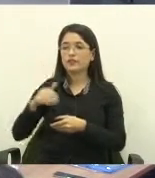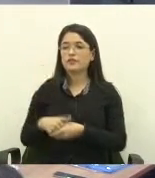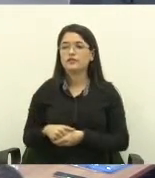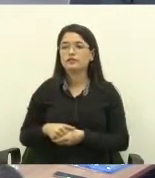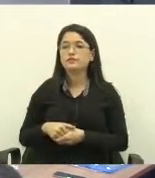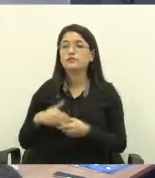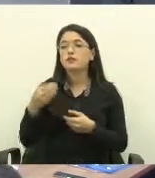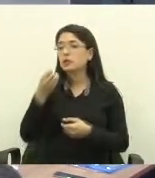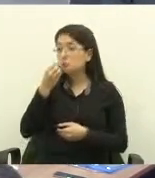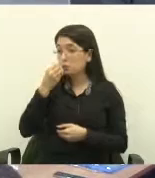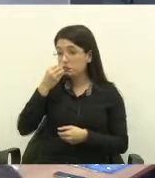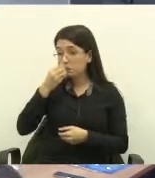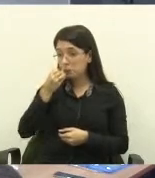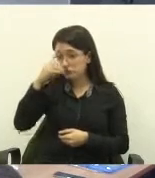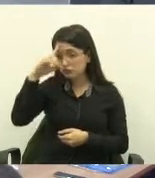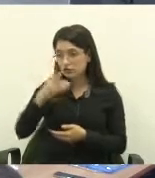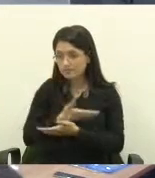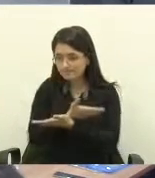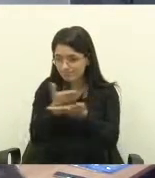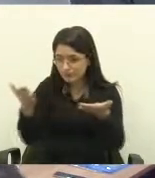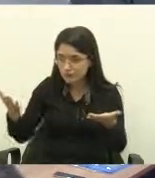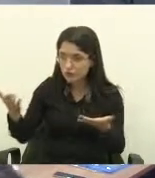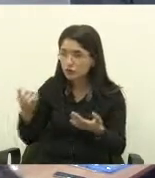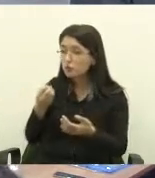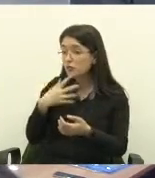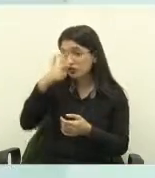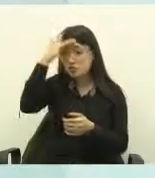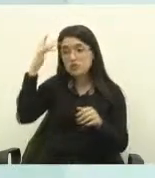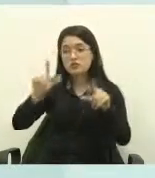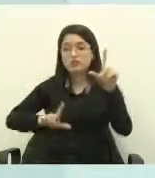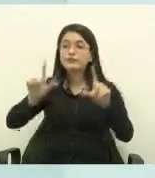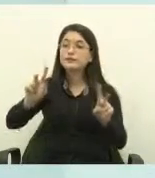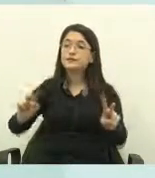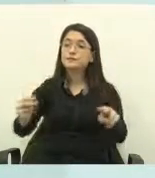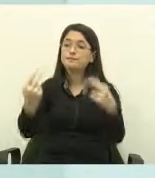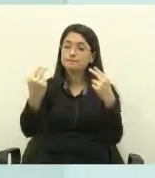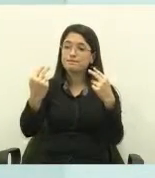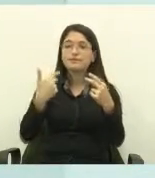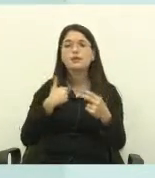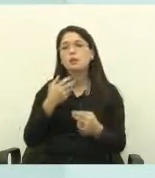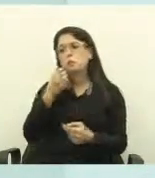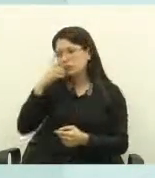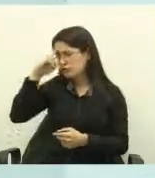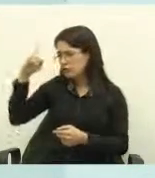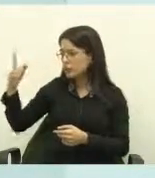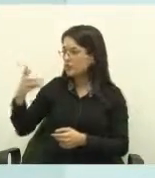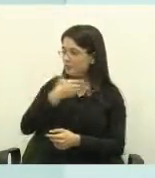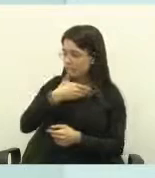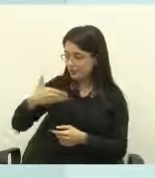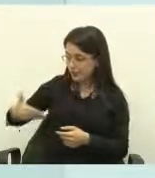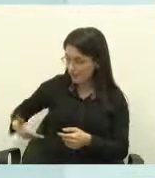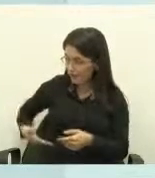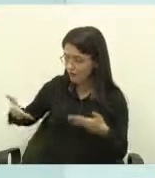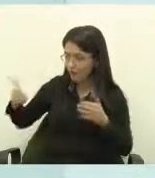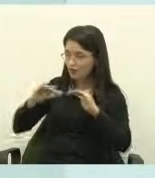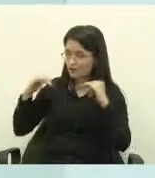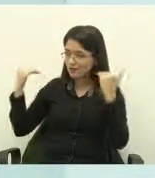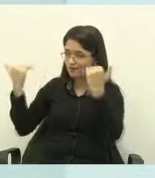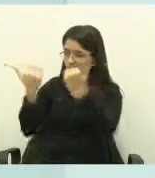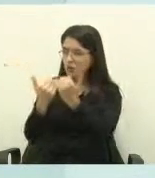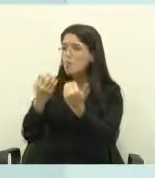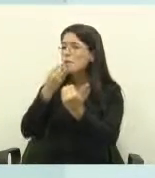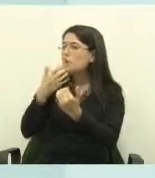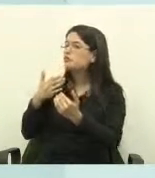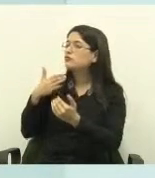Bom dia a todos, bom dia a quem nos assiste pela TV Câmara, bom dia ao presidente da casa, bom dia à